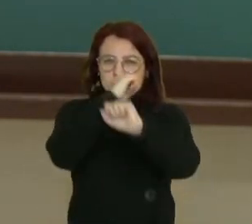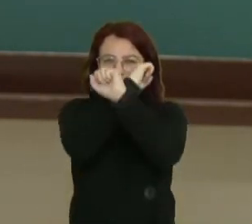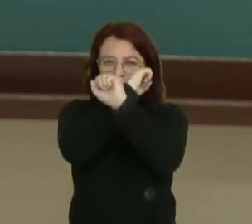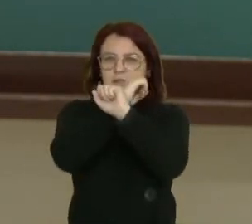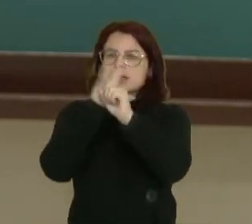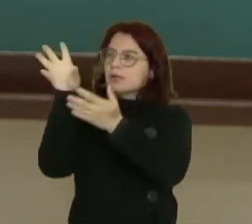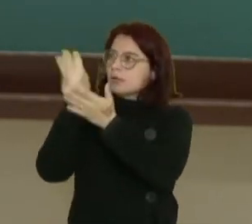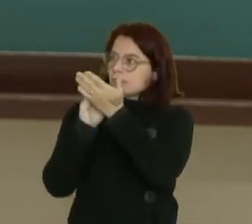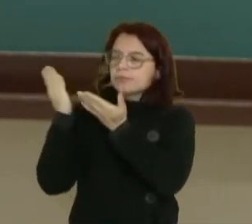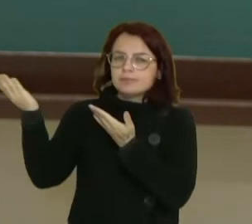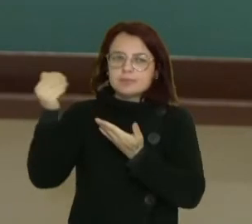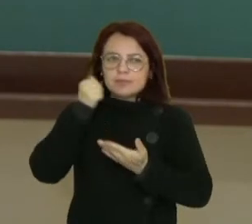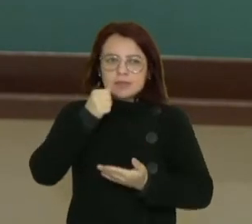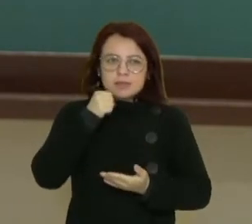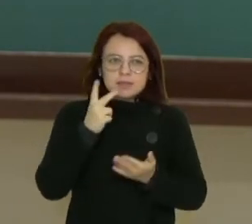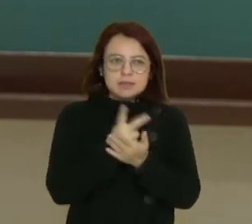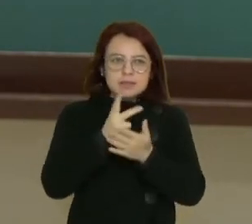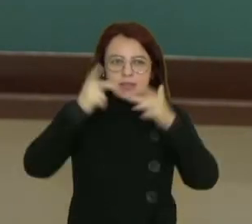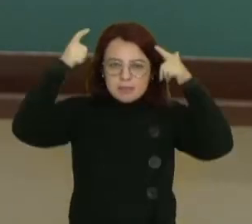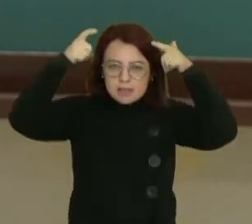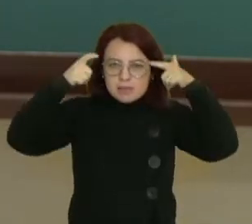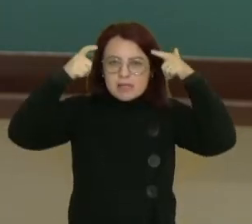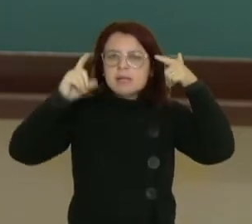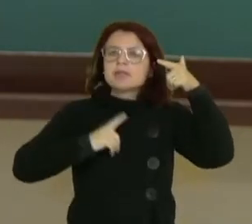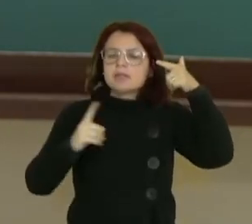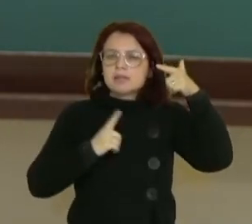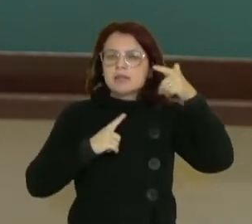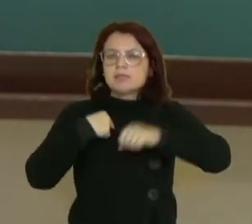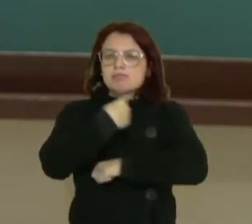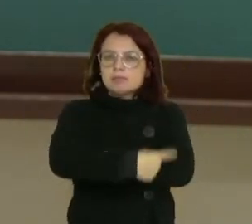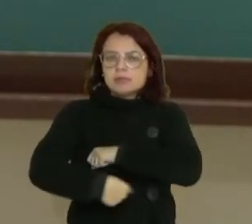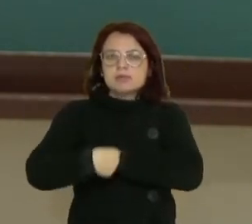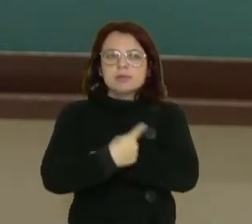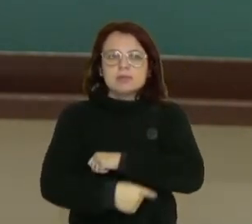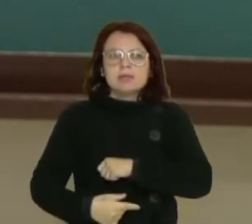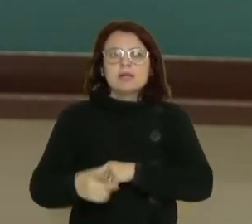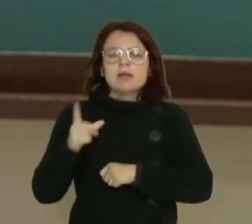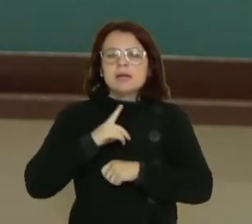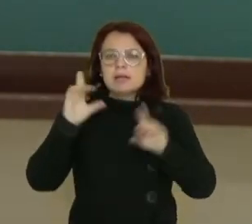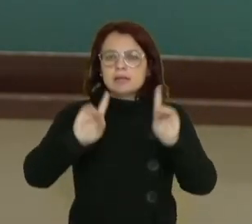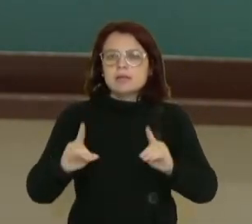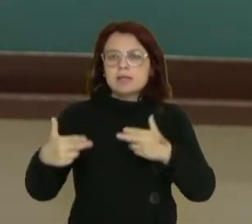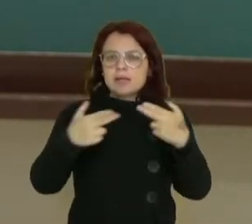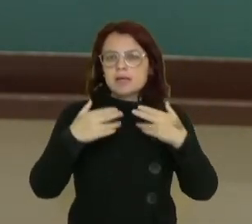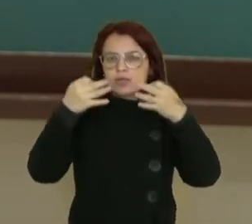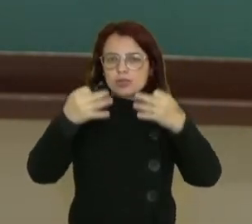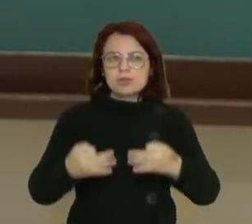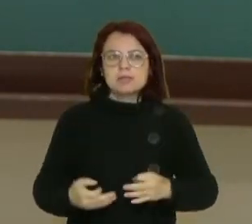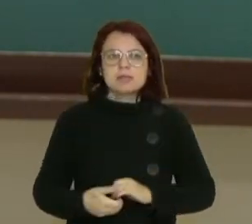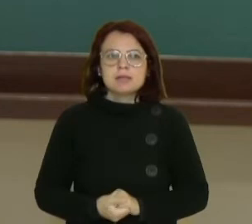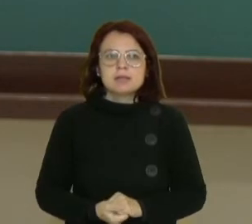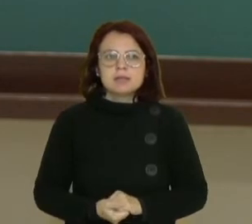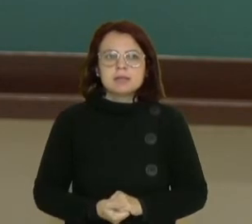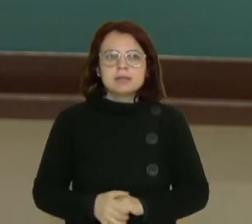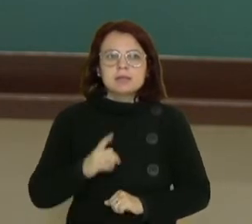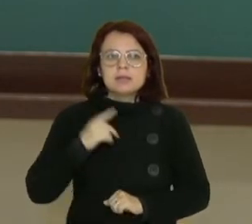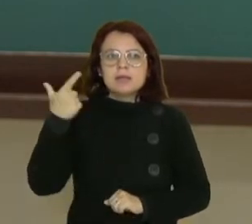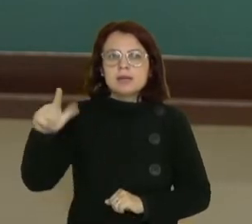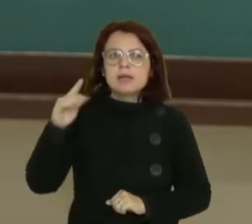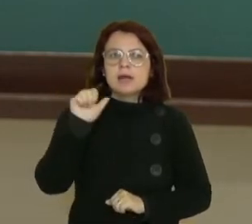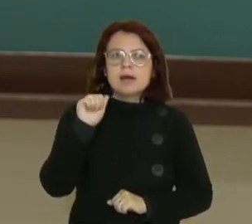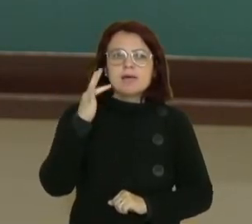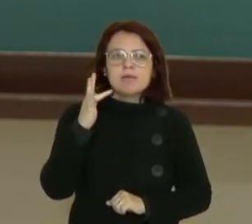capacete, com escudo, é a deusa da guerra, mas da guerra justa. Outra deusa importante era a